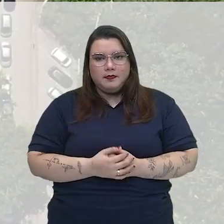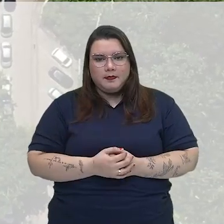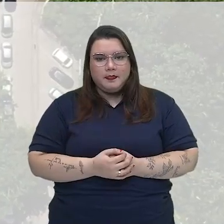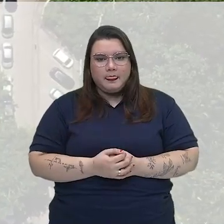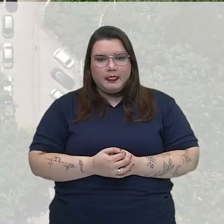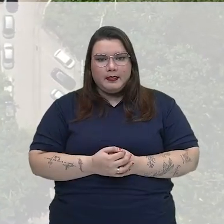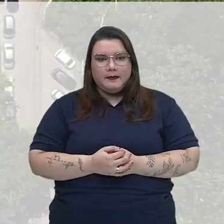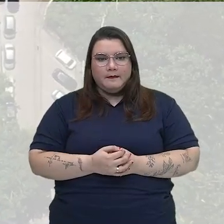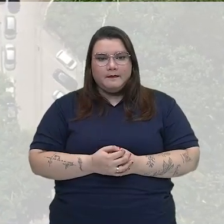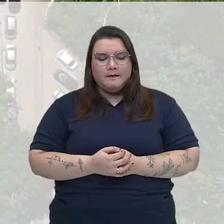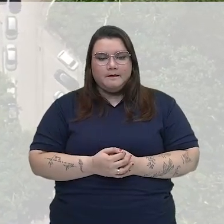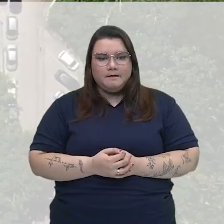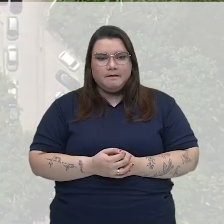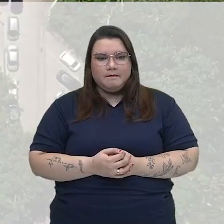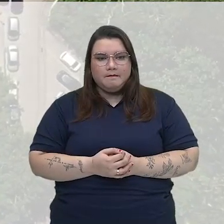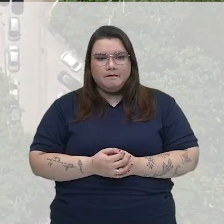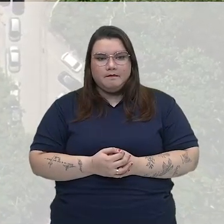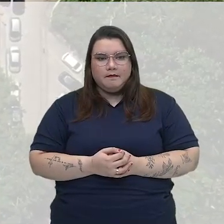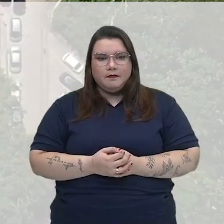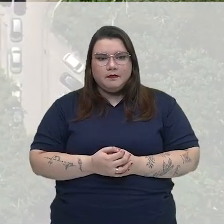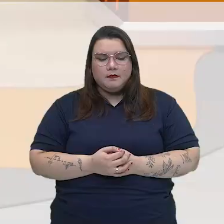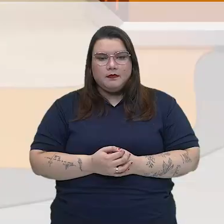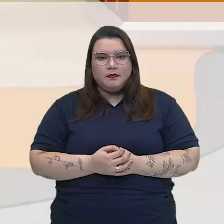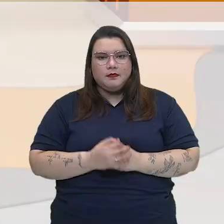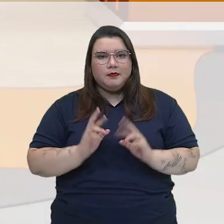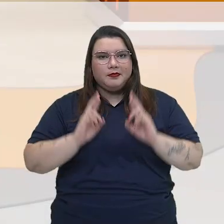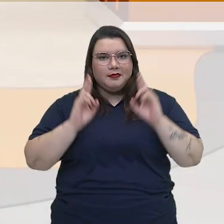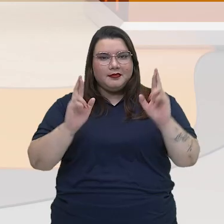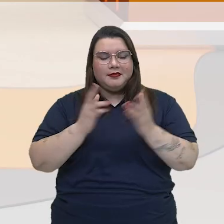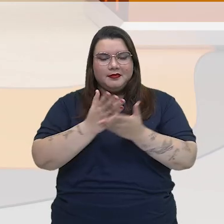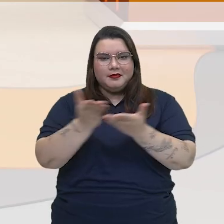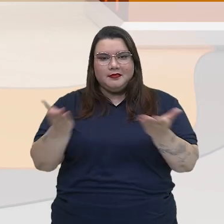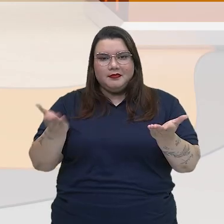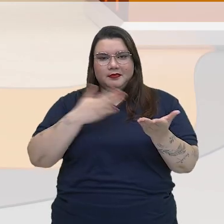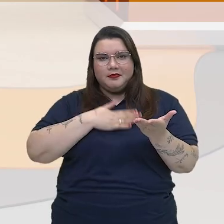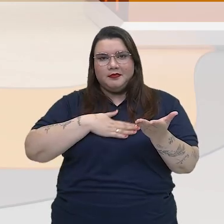gente vai agora fechando esse nosso momento. Espero que vocês tenham